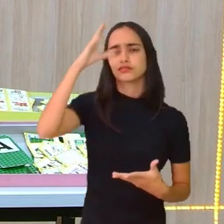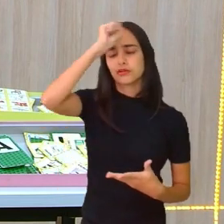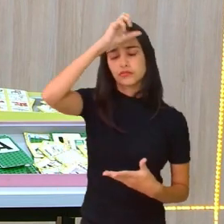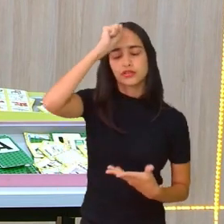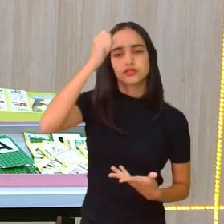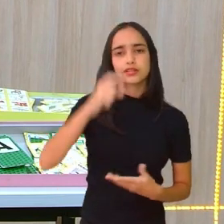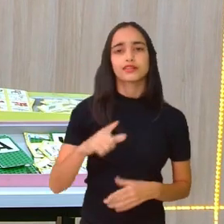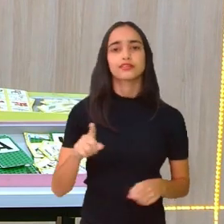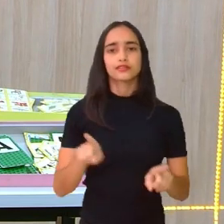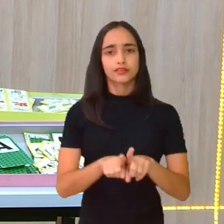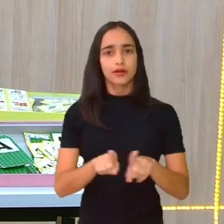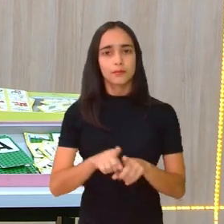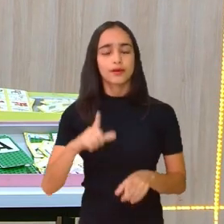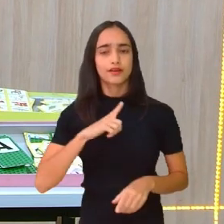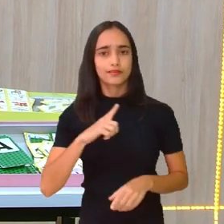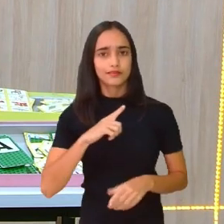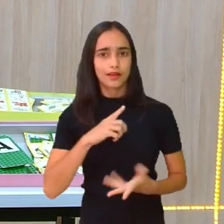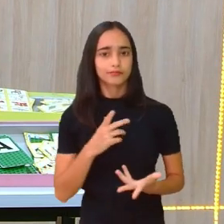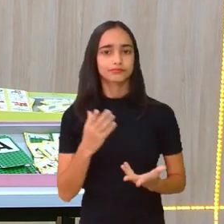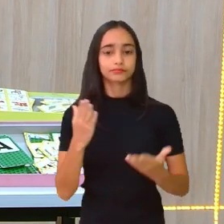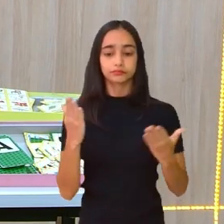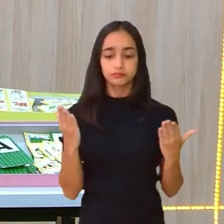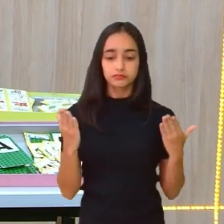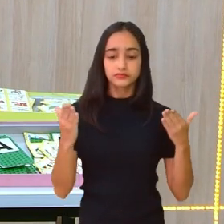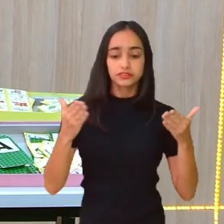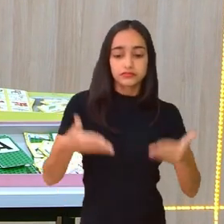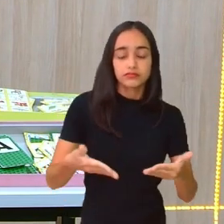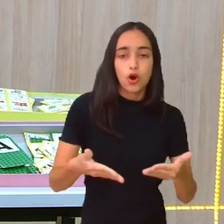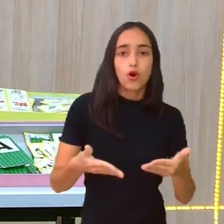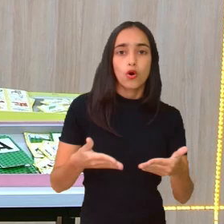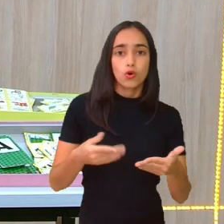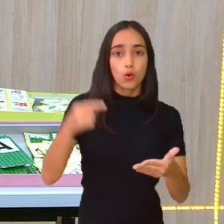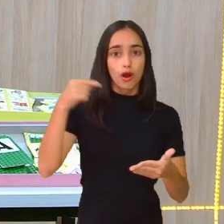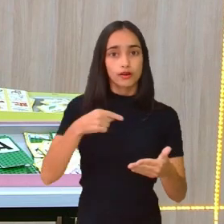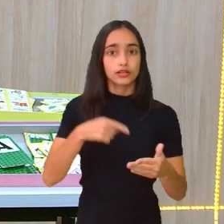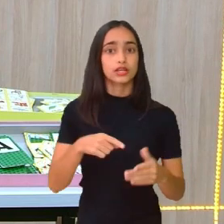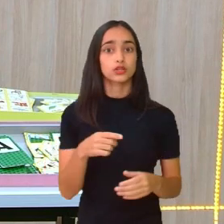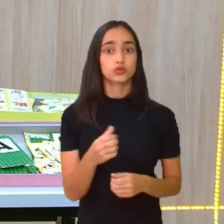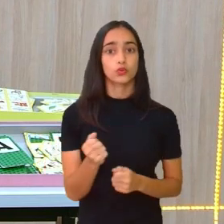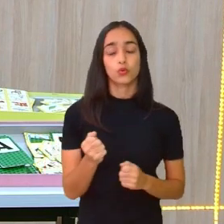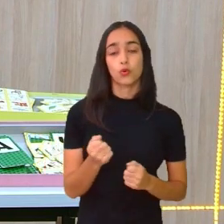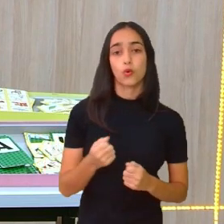do atendimento educacional especializado. A gente tem a Lei